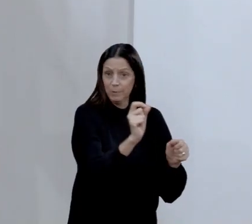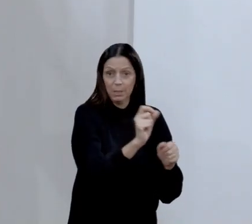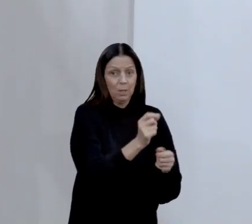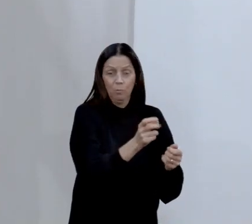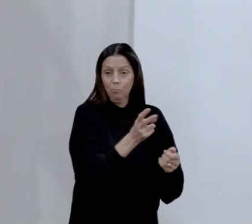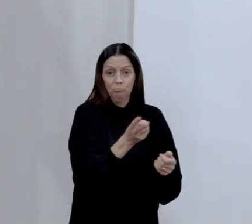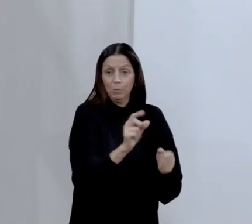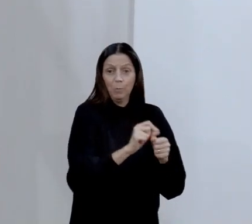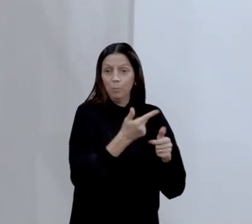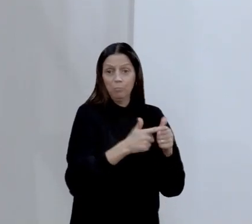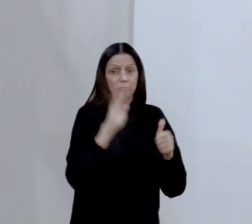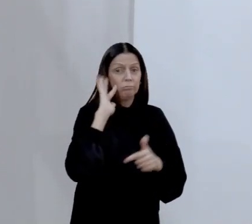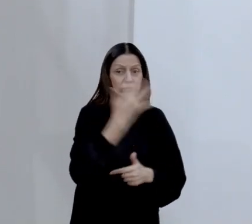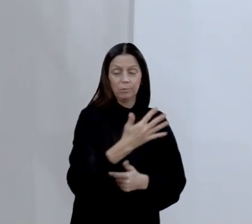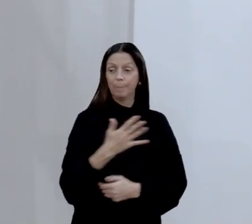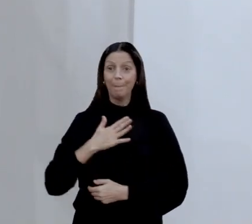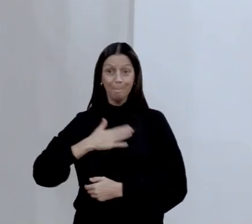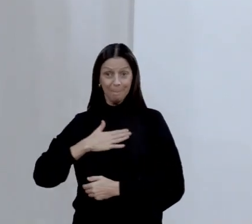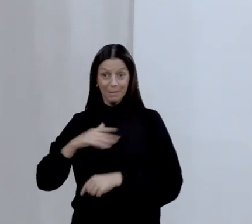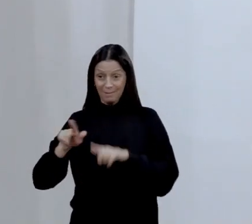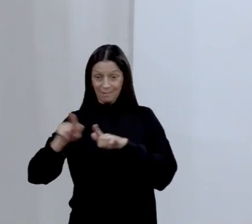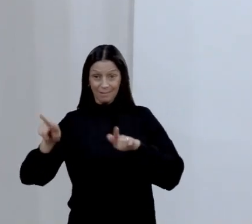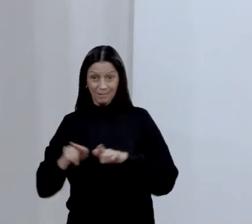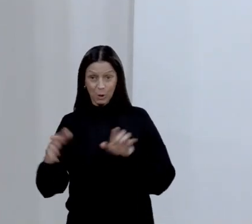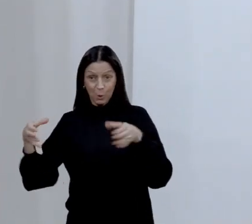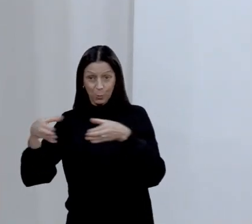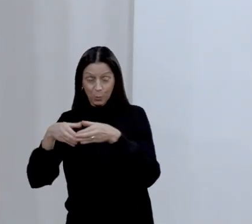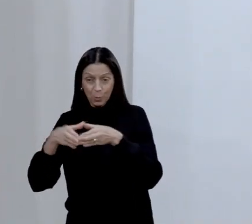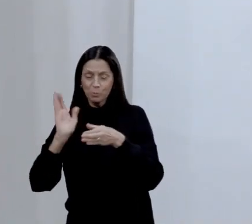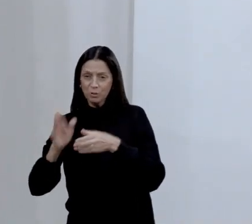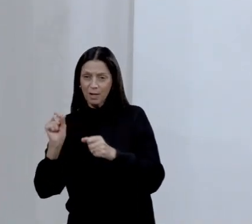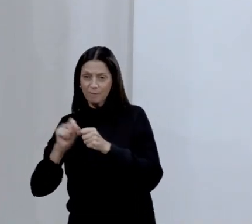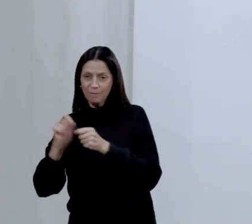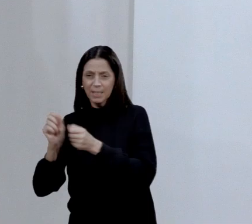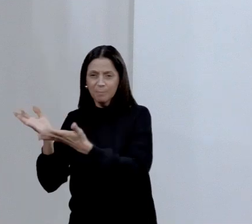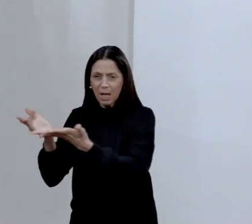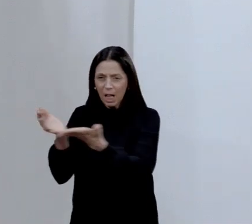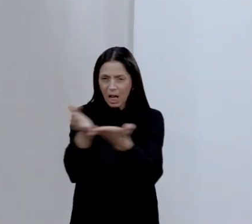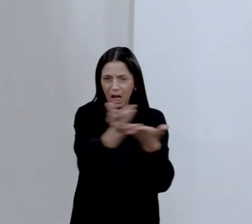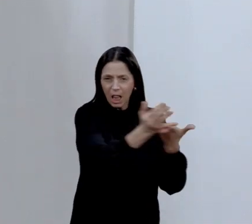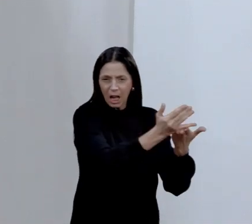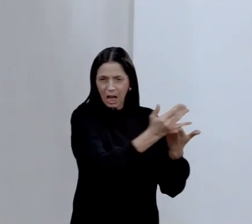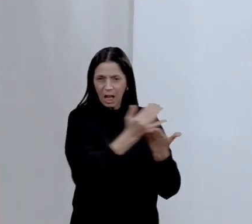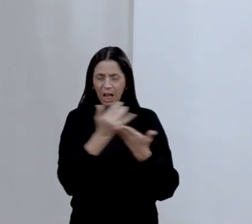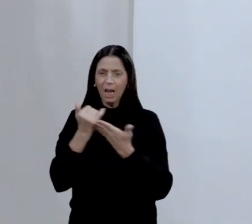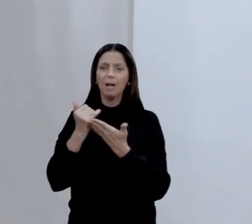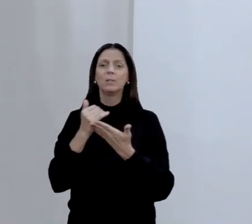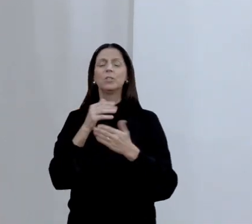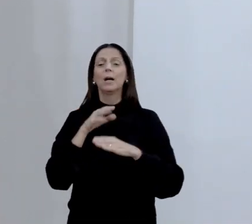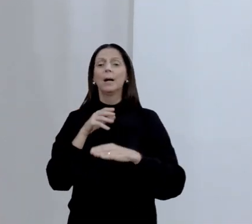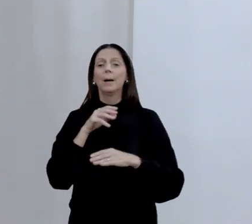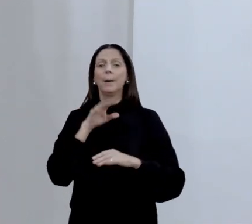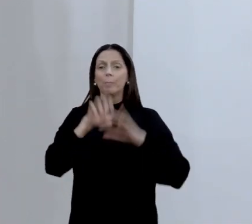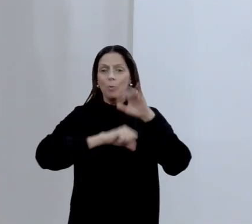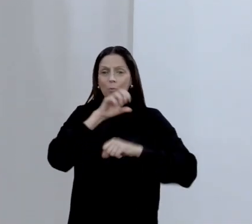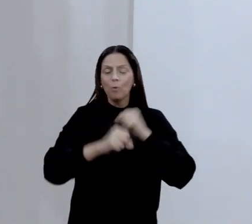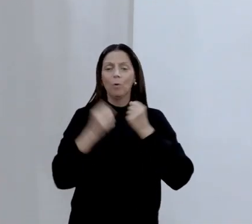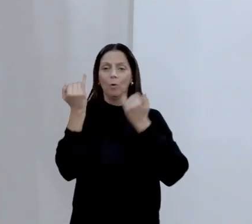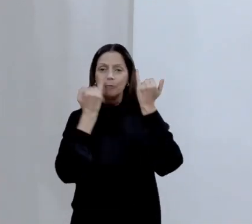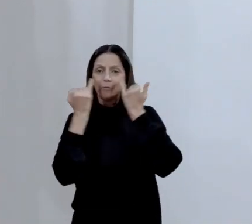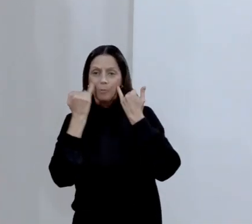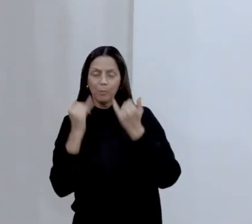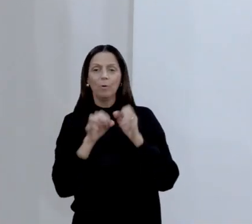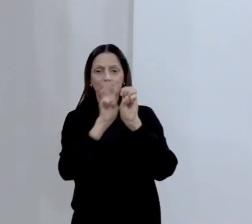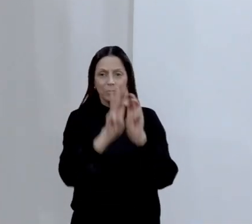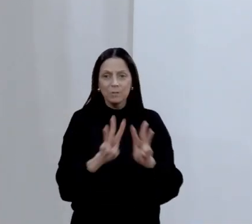minha equipe fez um balanço geral, mas não oficial, porque pegou lá no site, então muita coisa pode, né, distorcer,